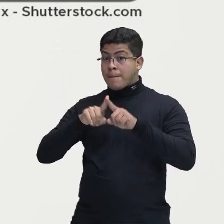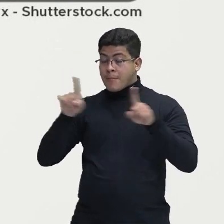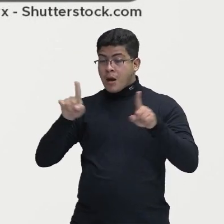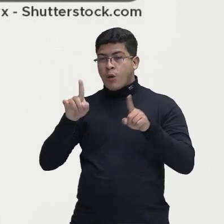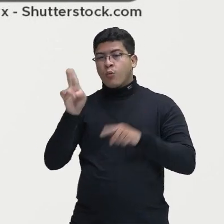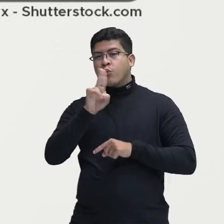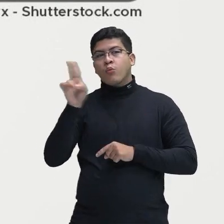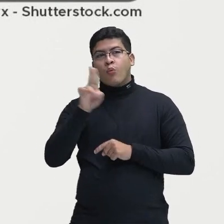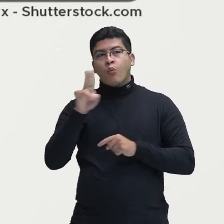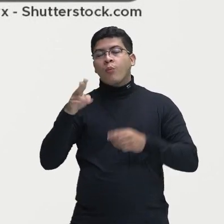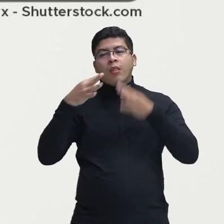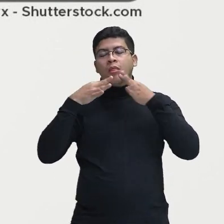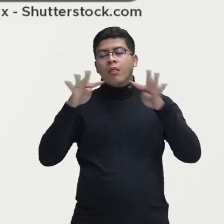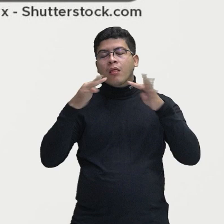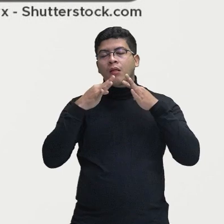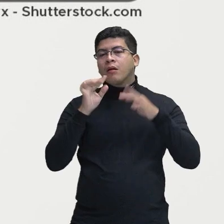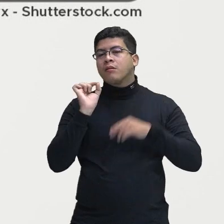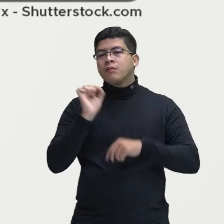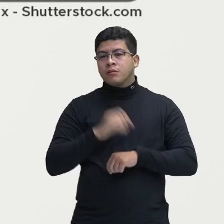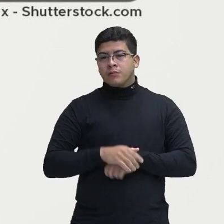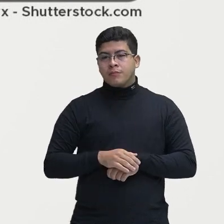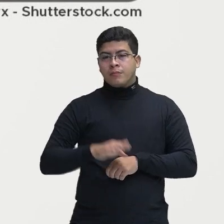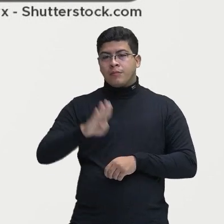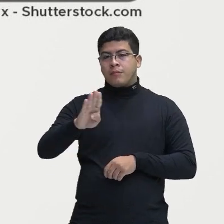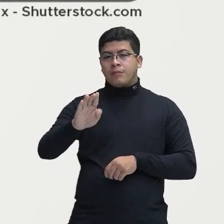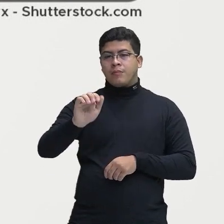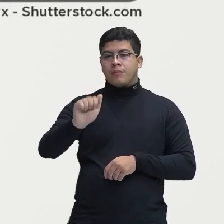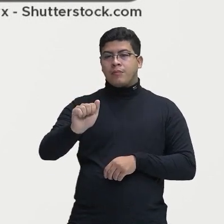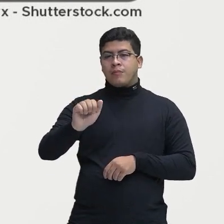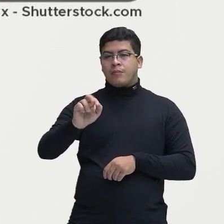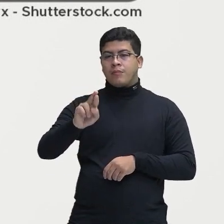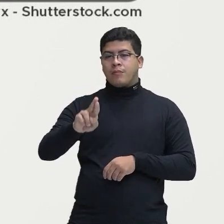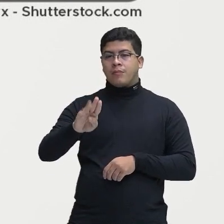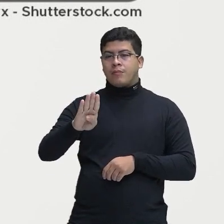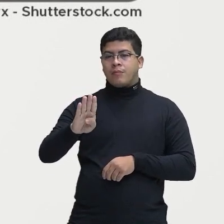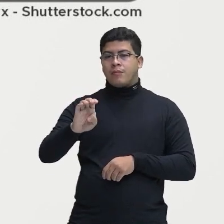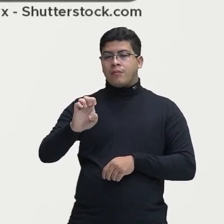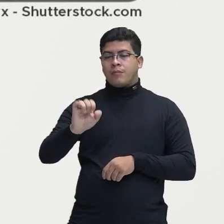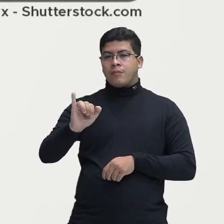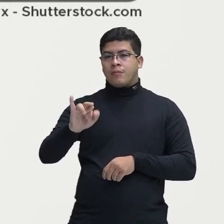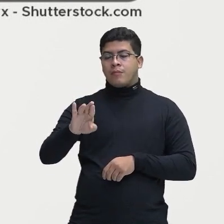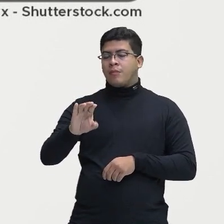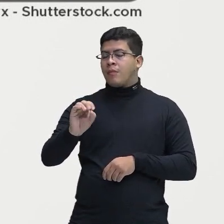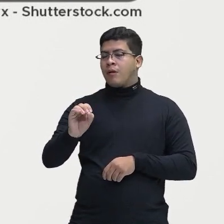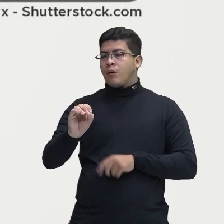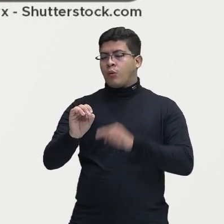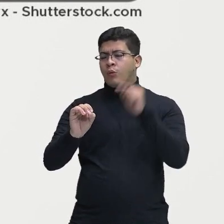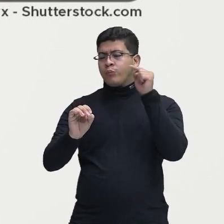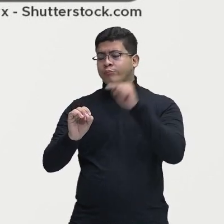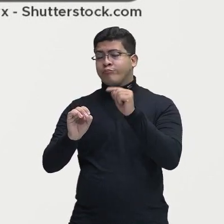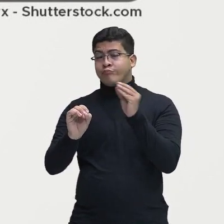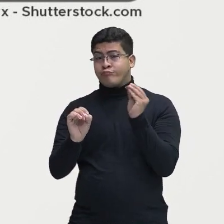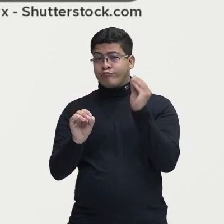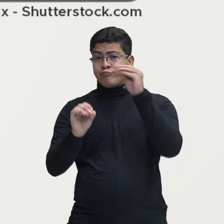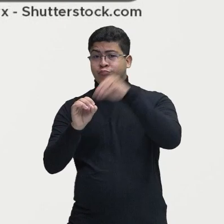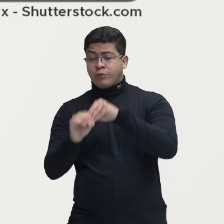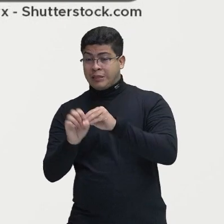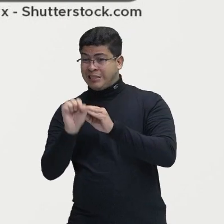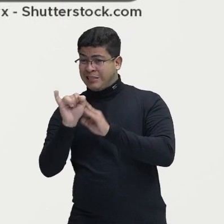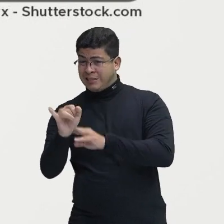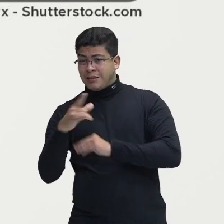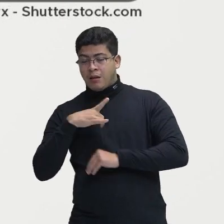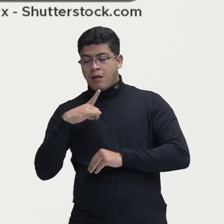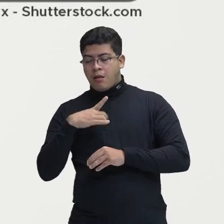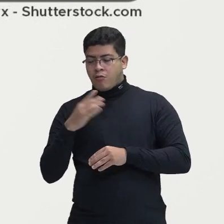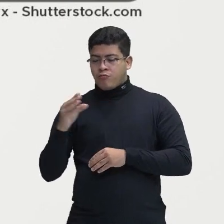agente causador da doença. O barbeiro é somente o vetor, ele que está levando, né, se ele estiver infectado,